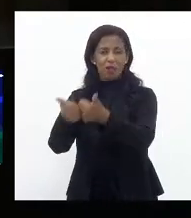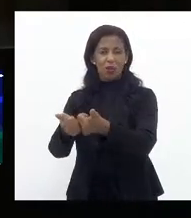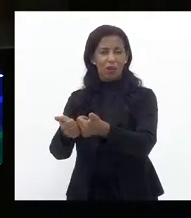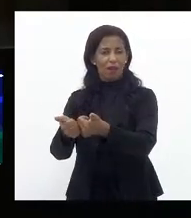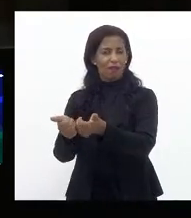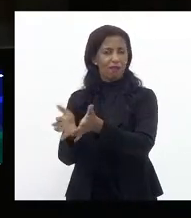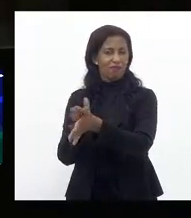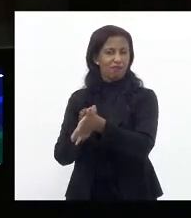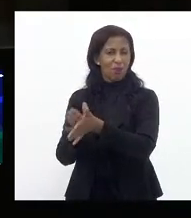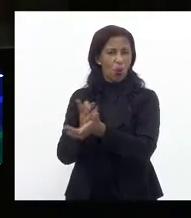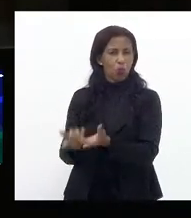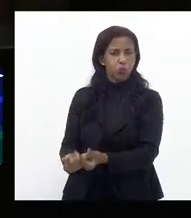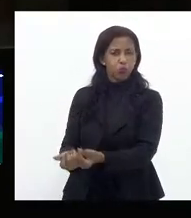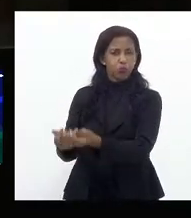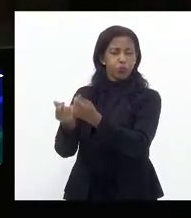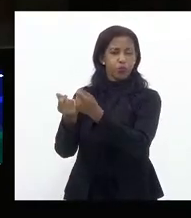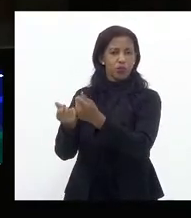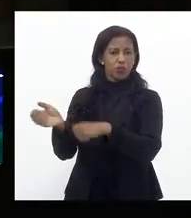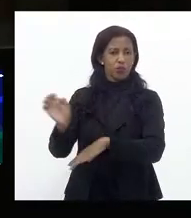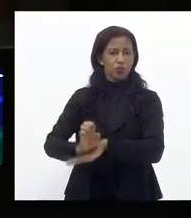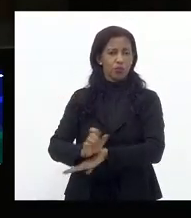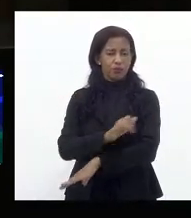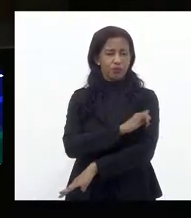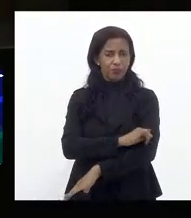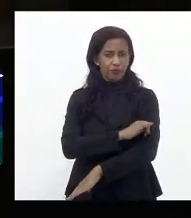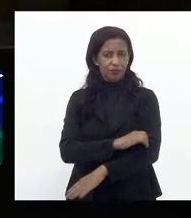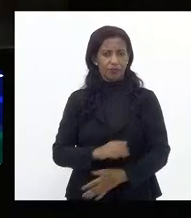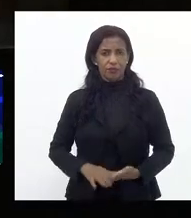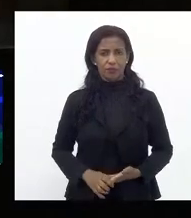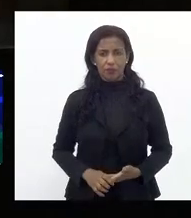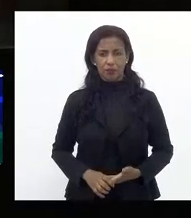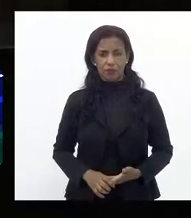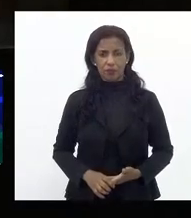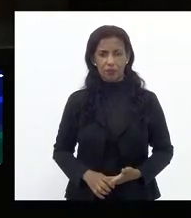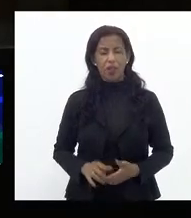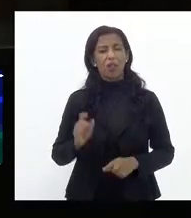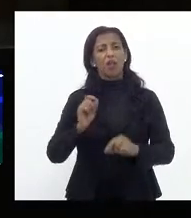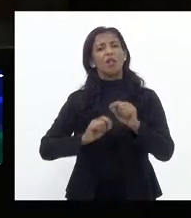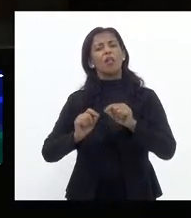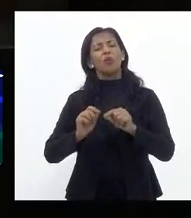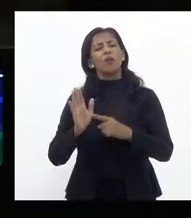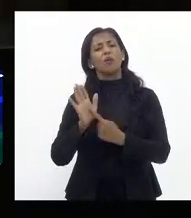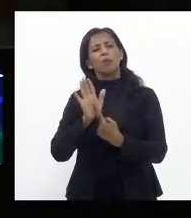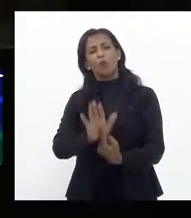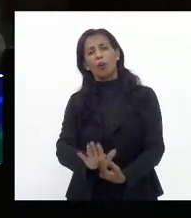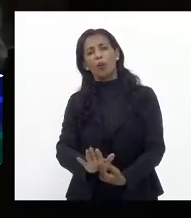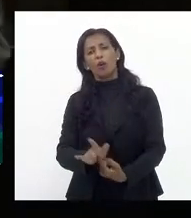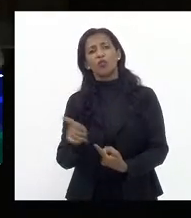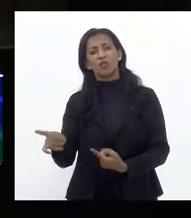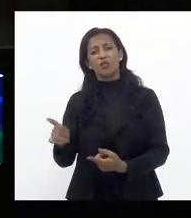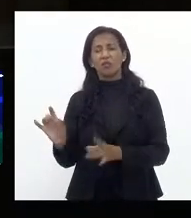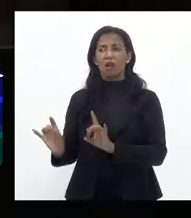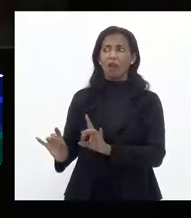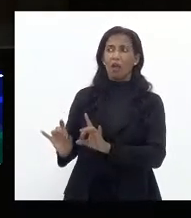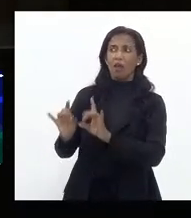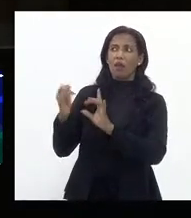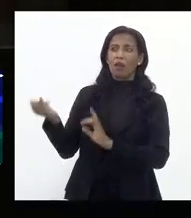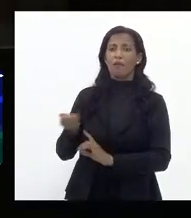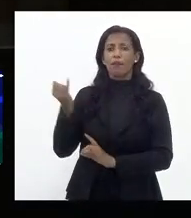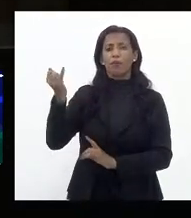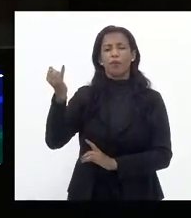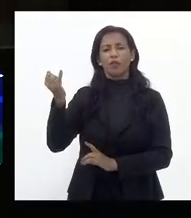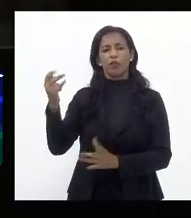situação financeira do Estado do Rio de Janeiro. E o que eles apresentam, que isto é essencial para